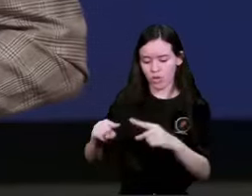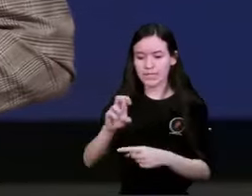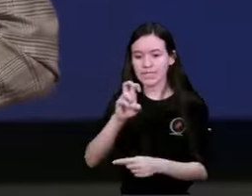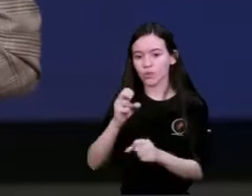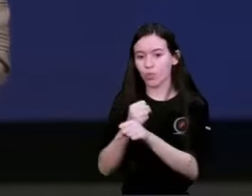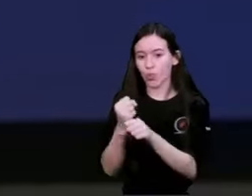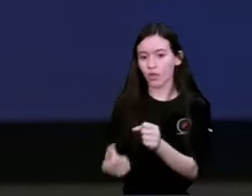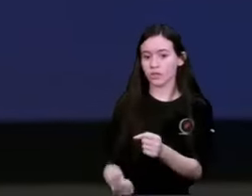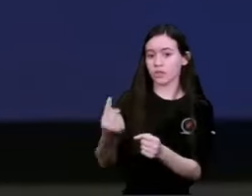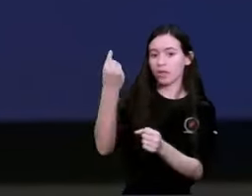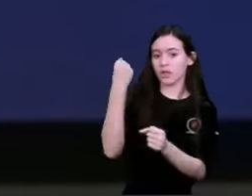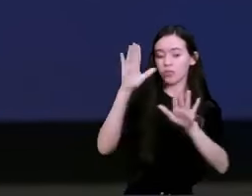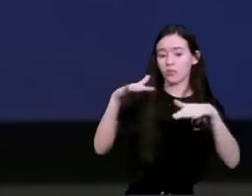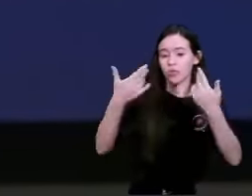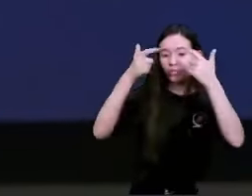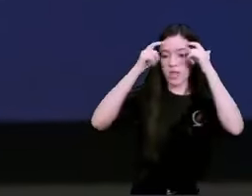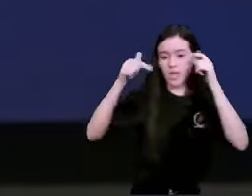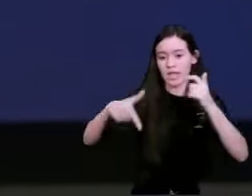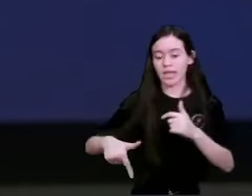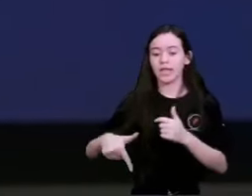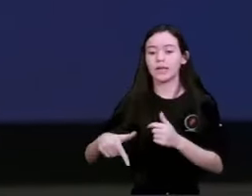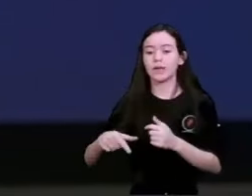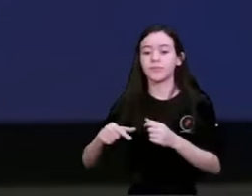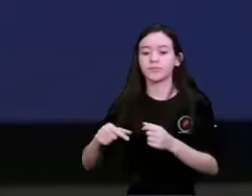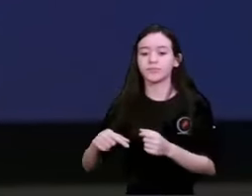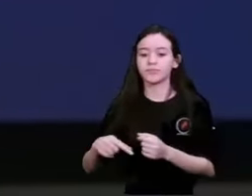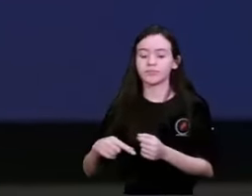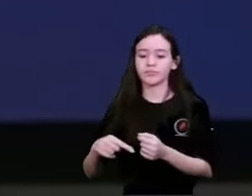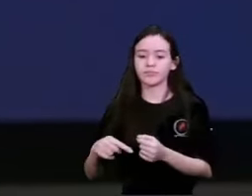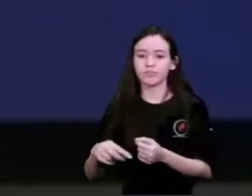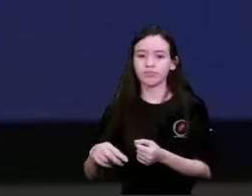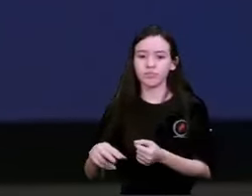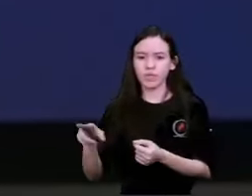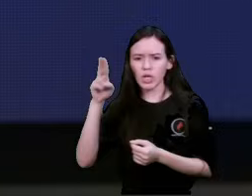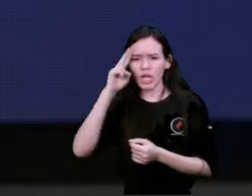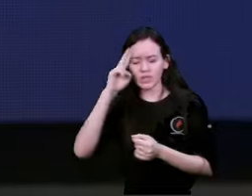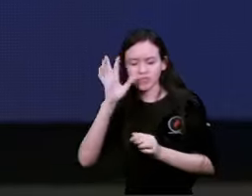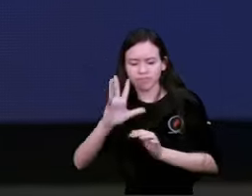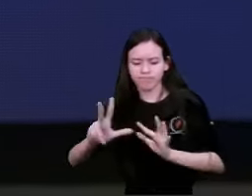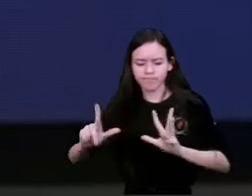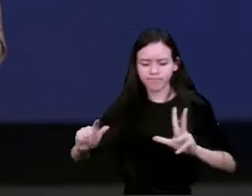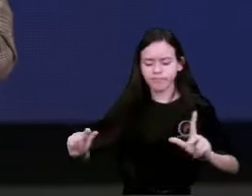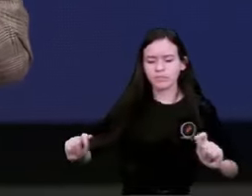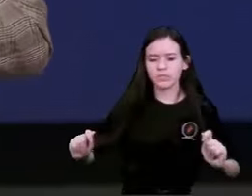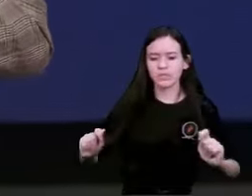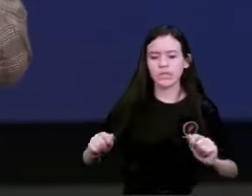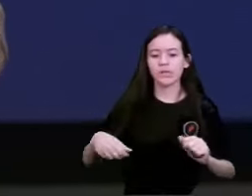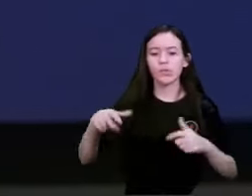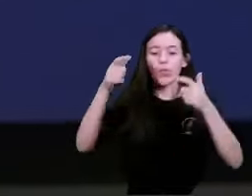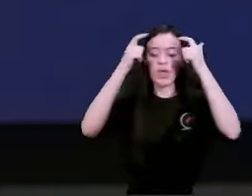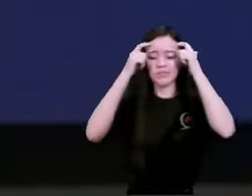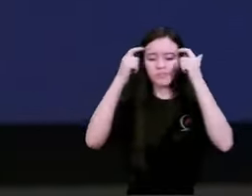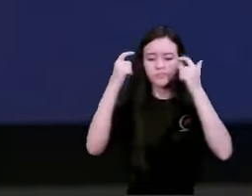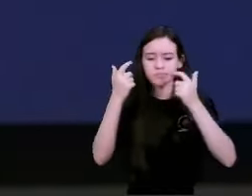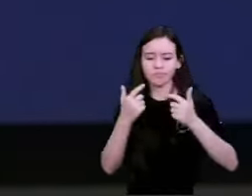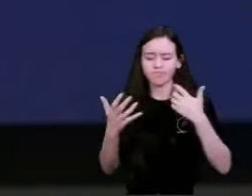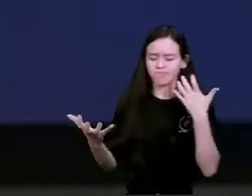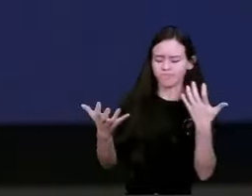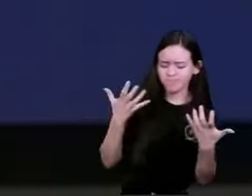atrás, quando Roboão leva a maior parte das forças embora, e Roboão ainda está perdido com